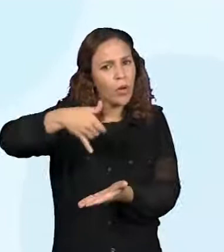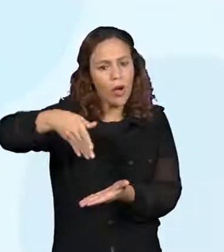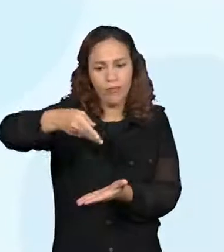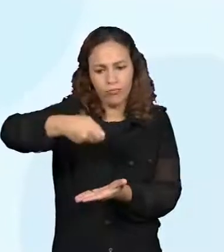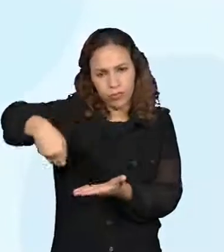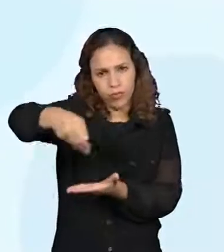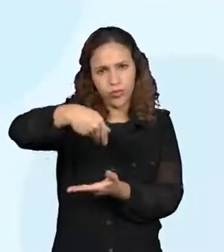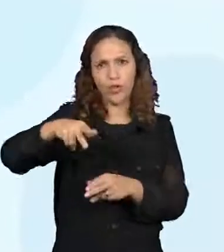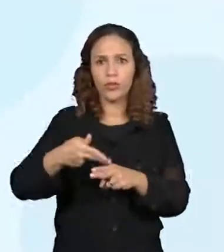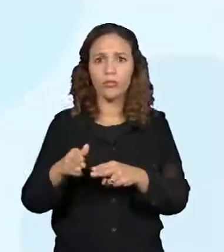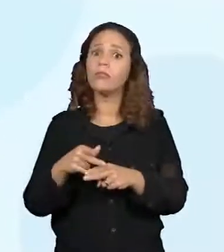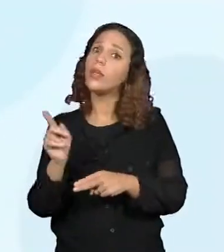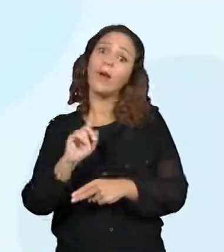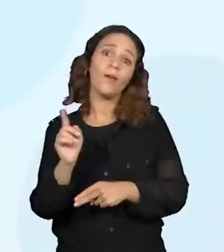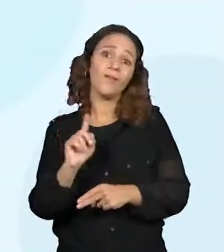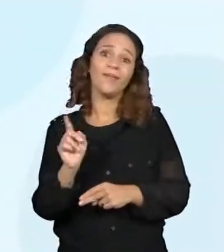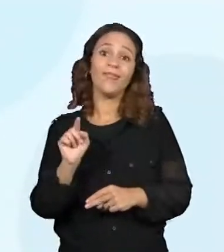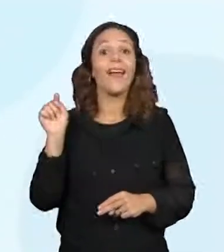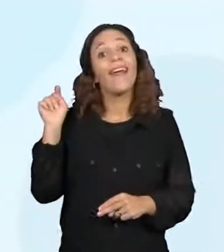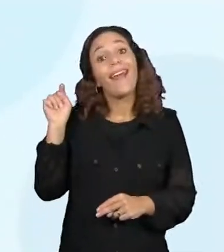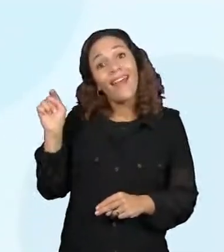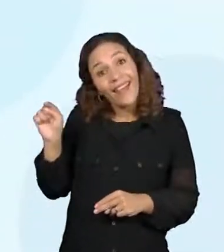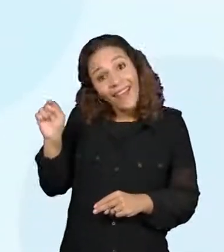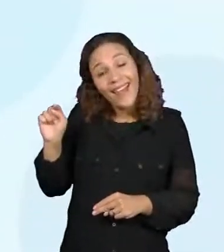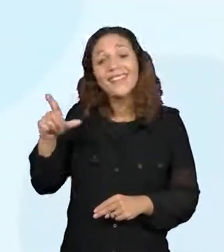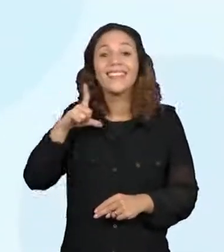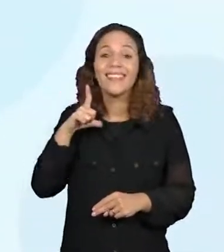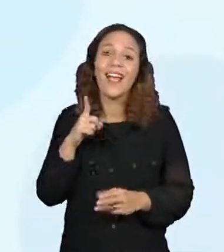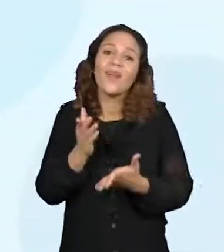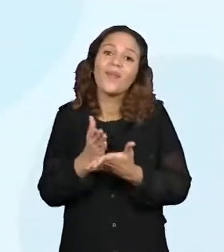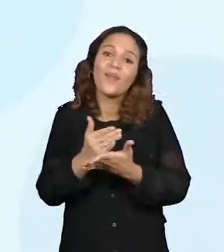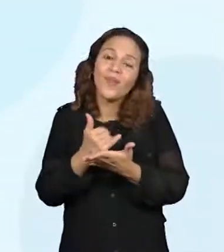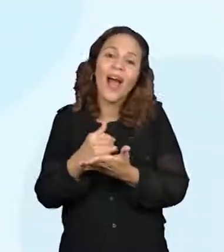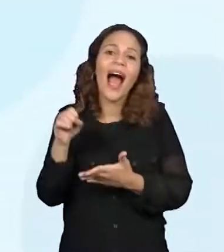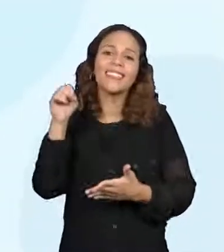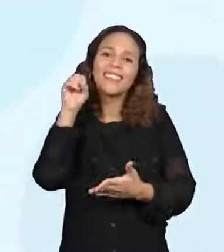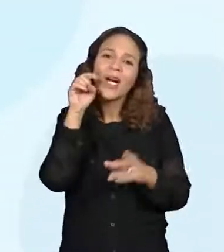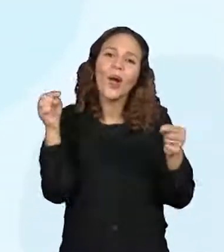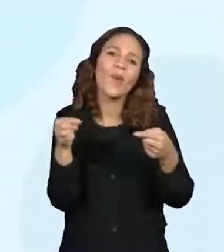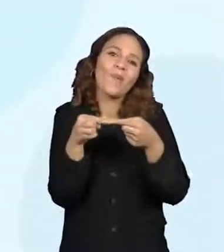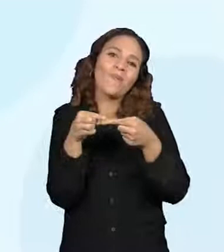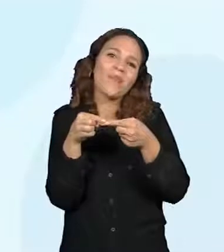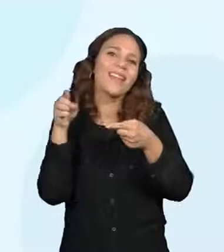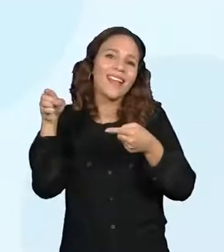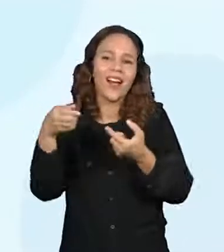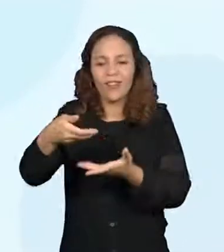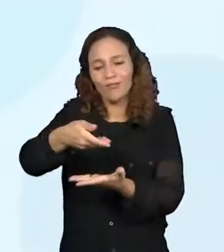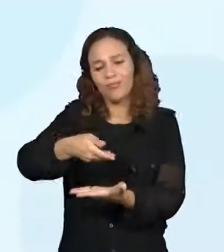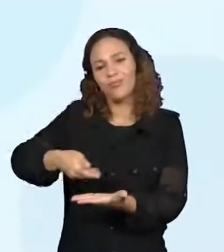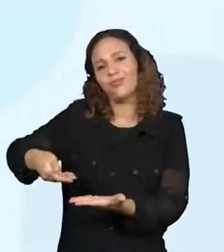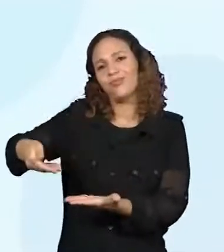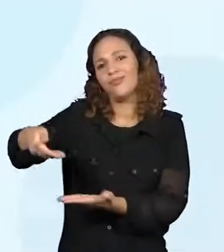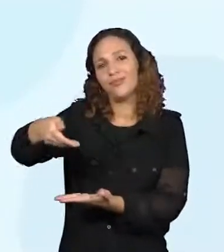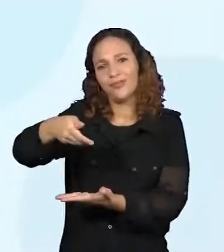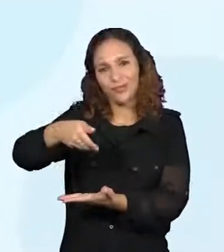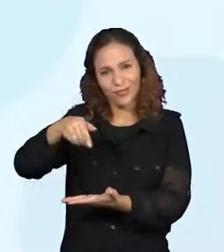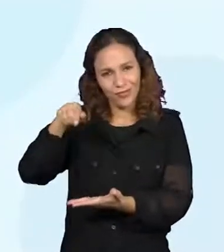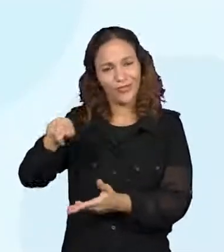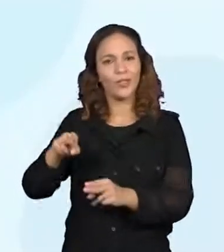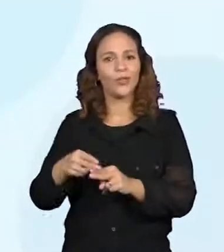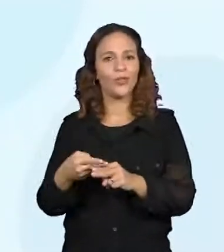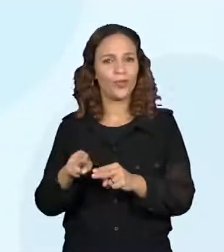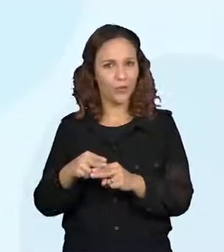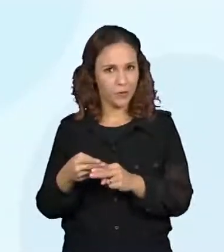né? Especificamente nesse texto, que é o bolo de cenoura, é muito importante ter esse outro tópico, que é a parte